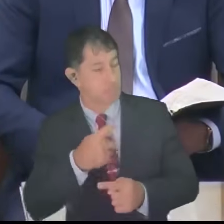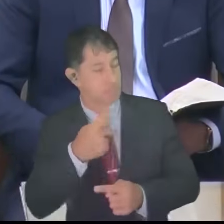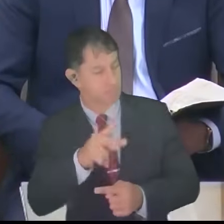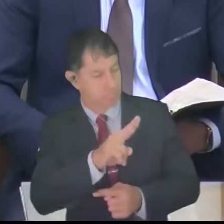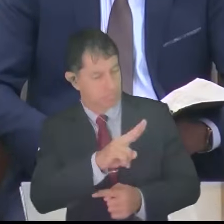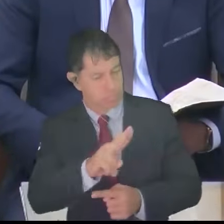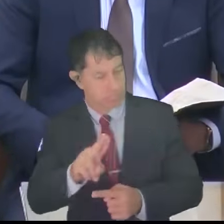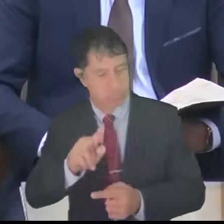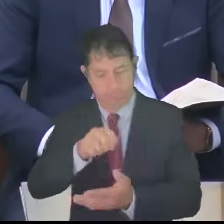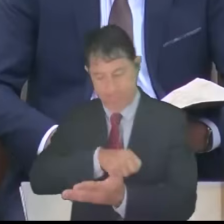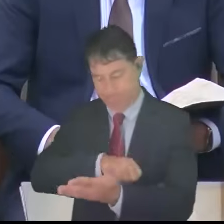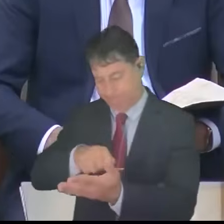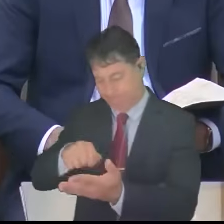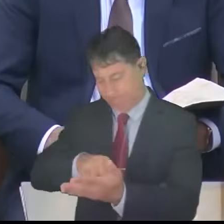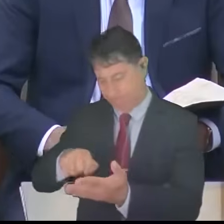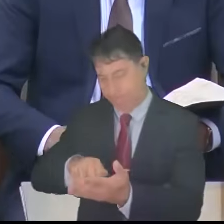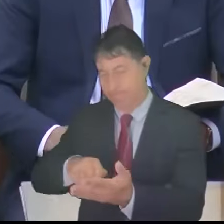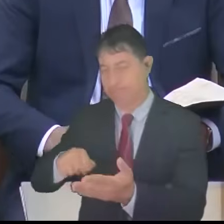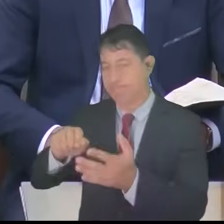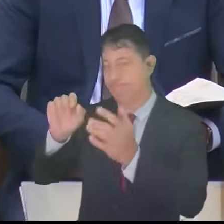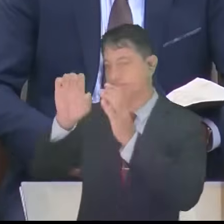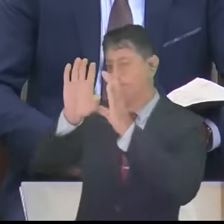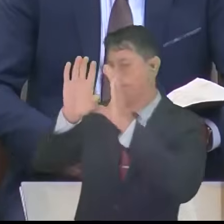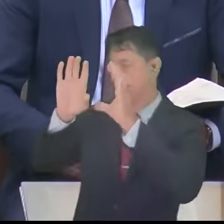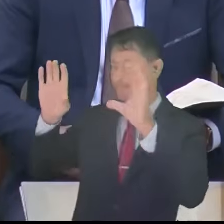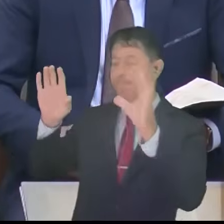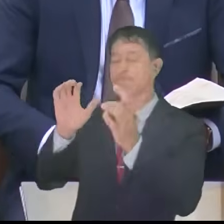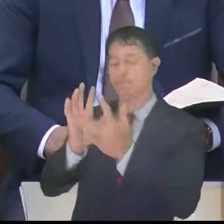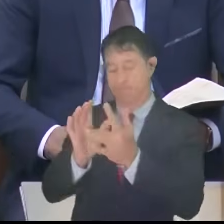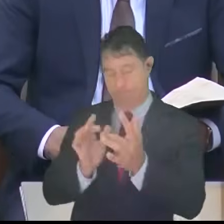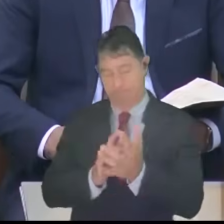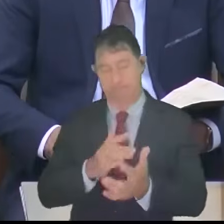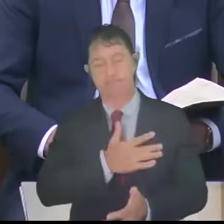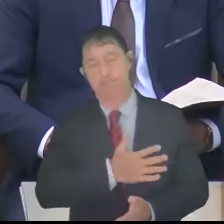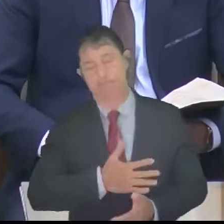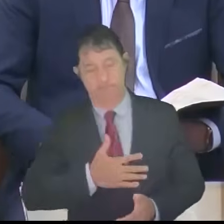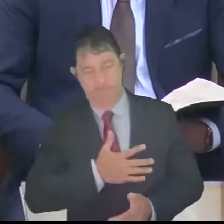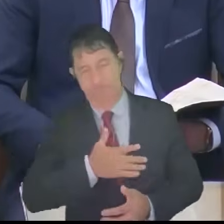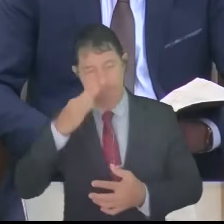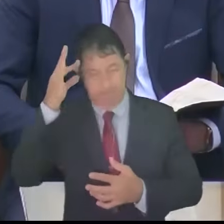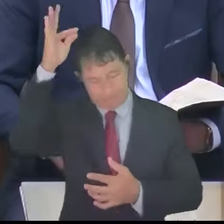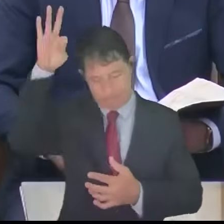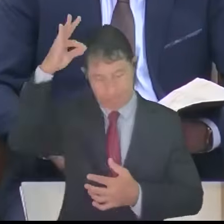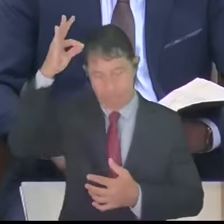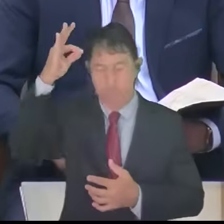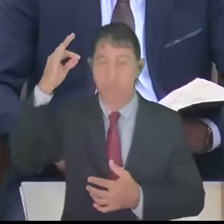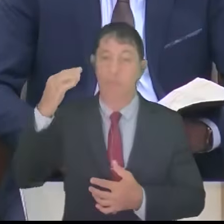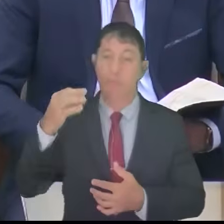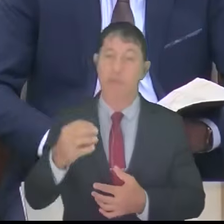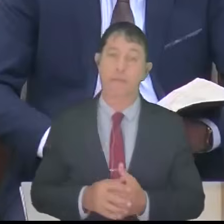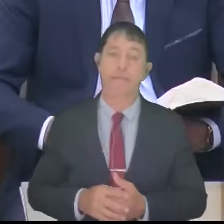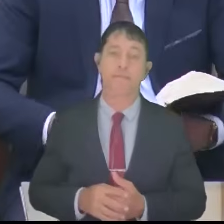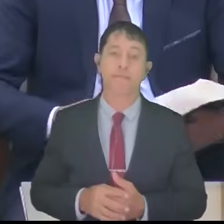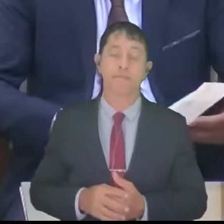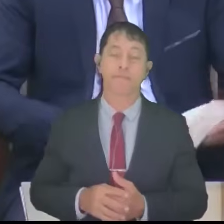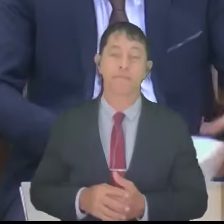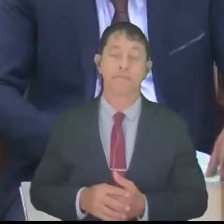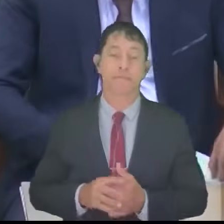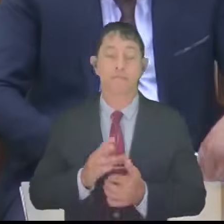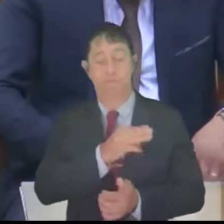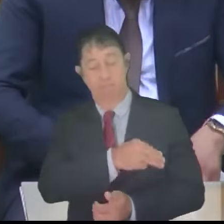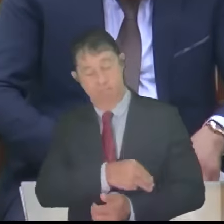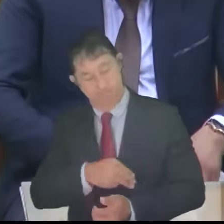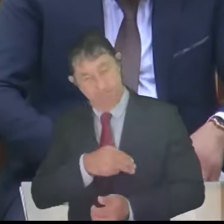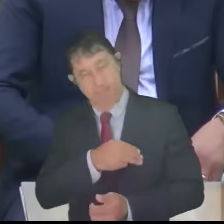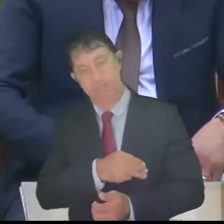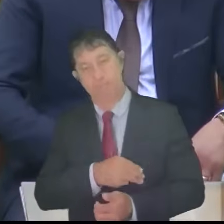se alegrou Jesus no Espírito Santo. Então, esse evangelho de Mateus, ele é o paralelo